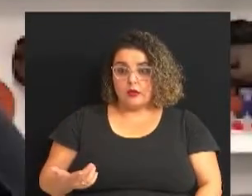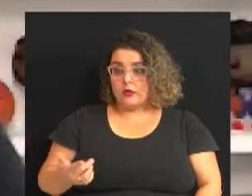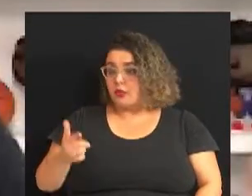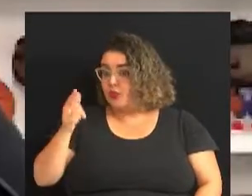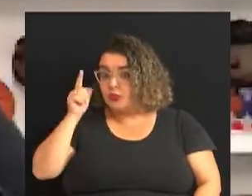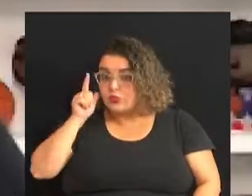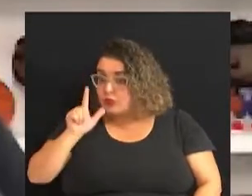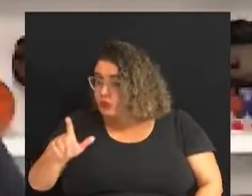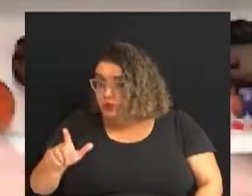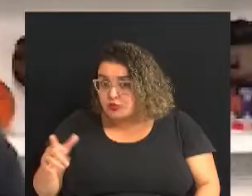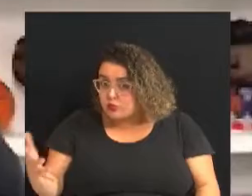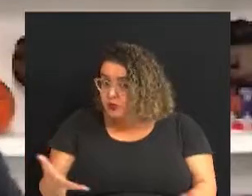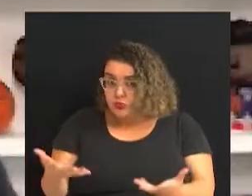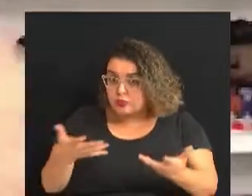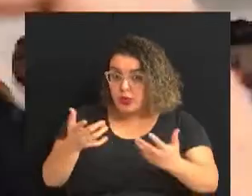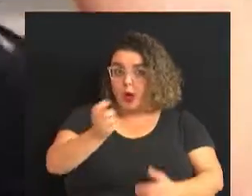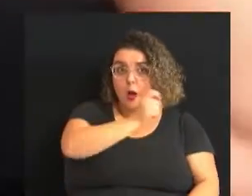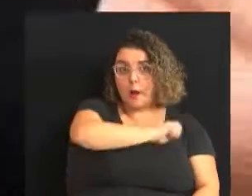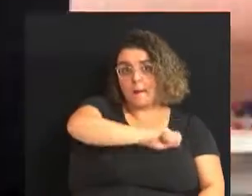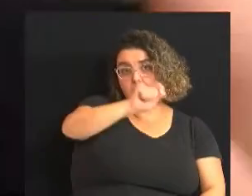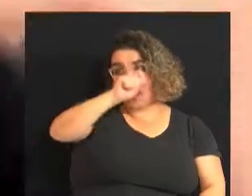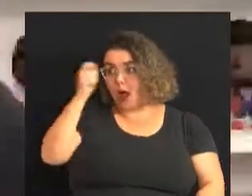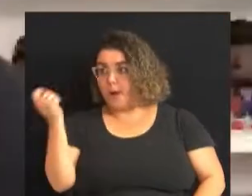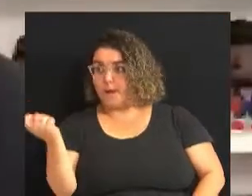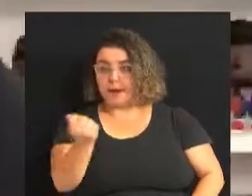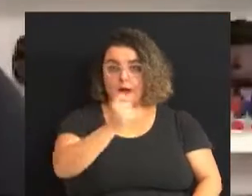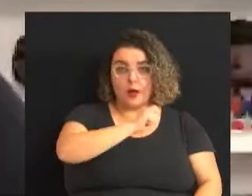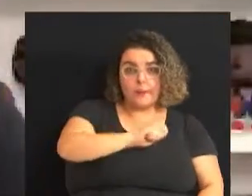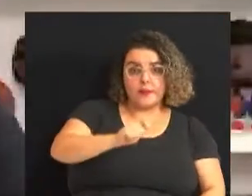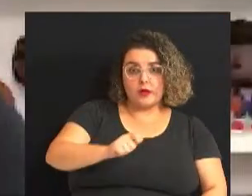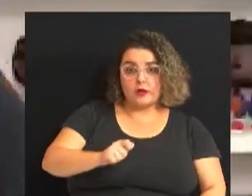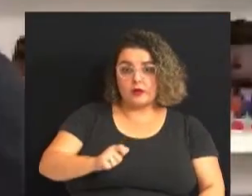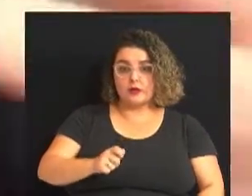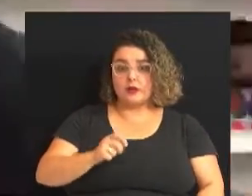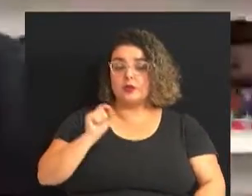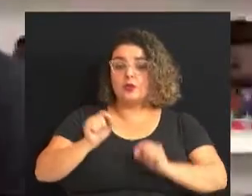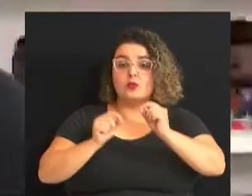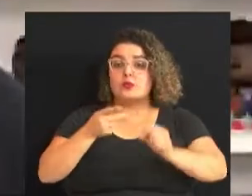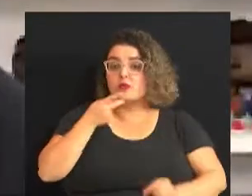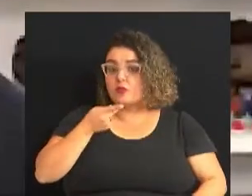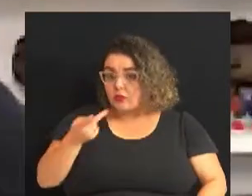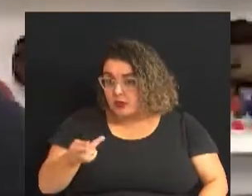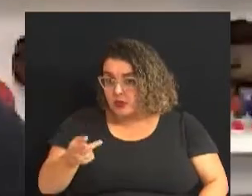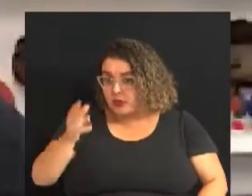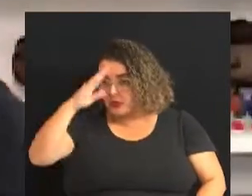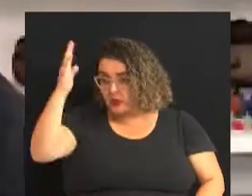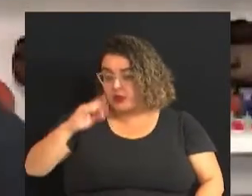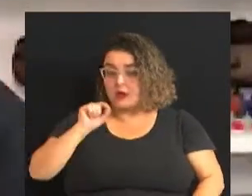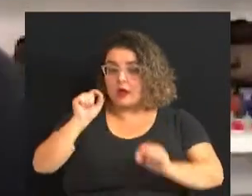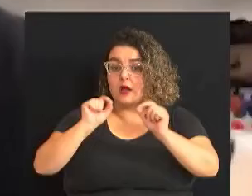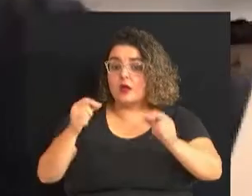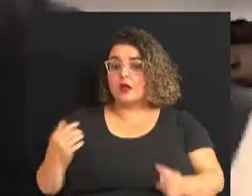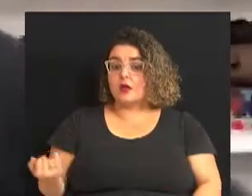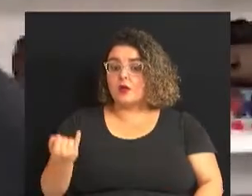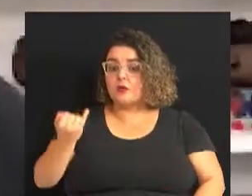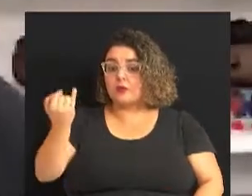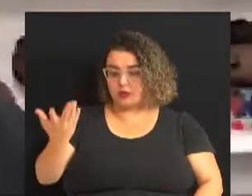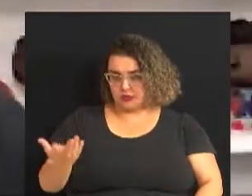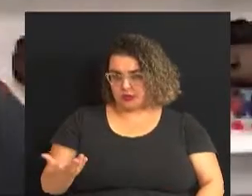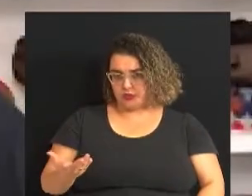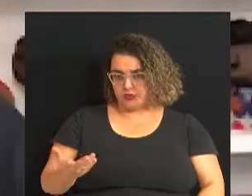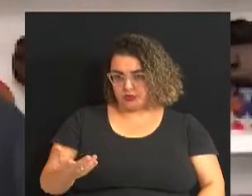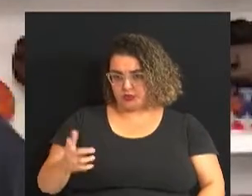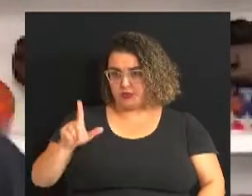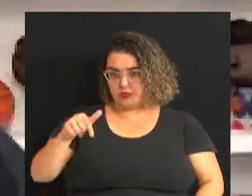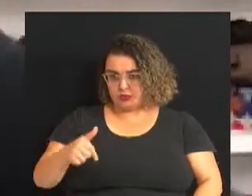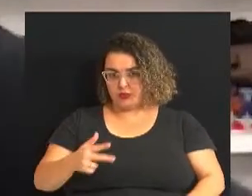conseguiu fomentar o tênis. E hoje, quem que a gente vai falar do tênis brasileiro? Quem é o grande expoente do tênis brasileiro? E depois de ter tido um